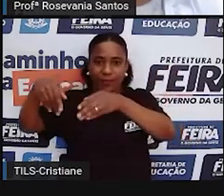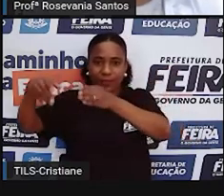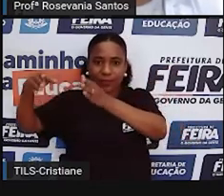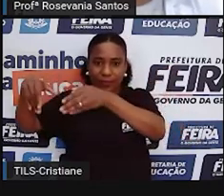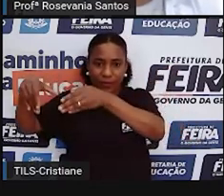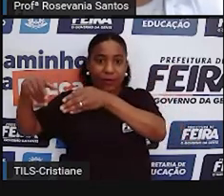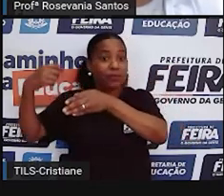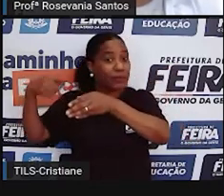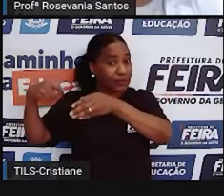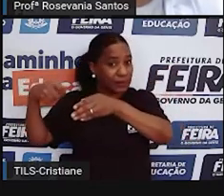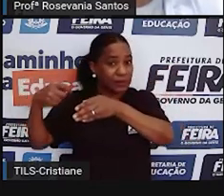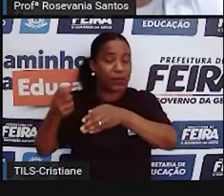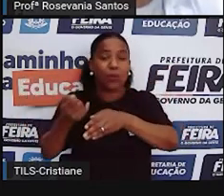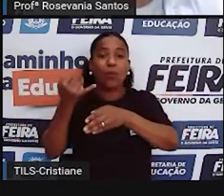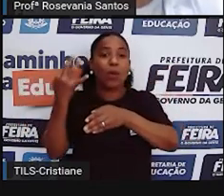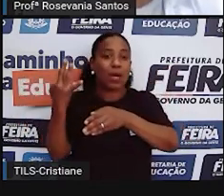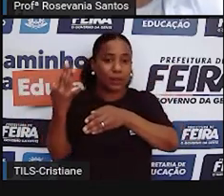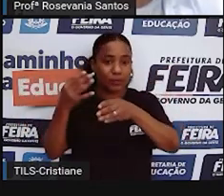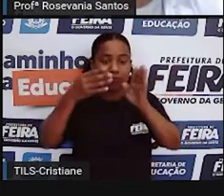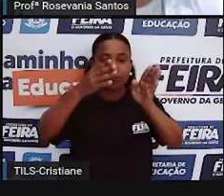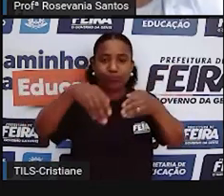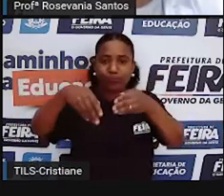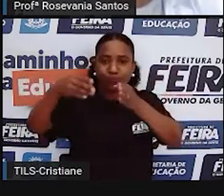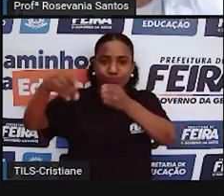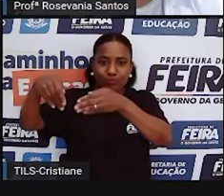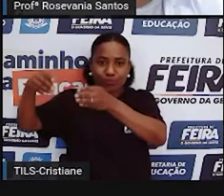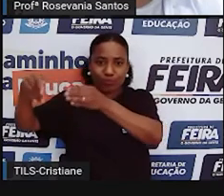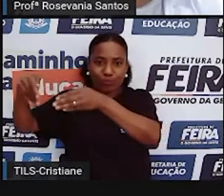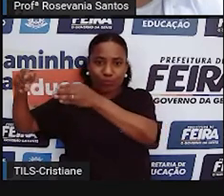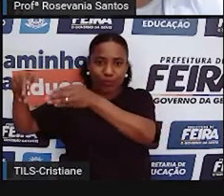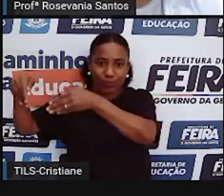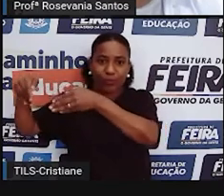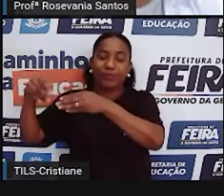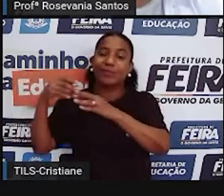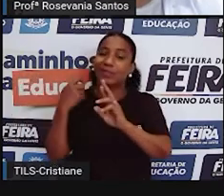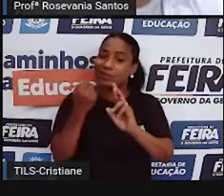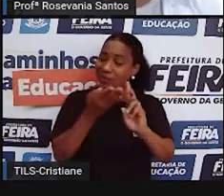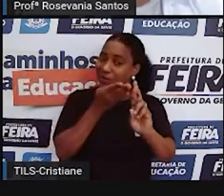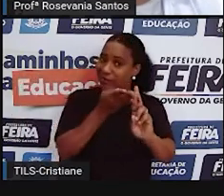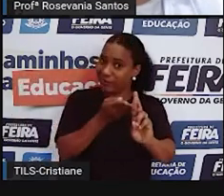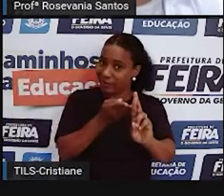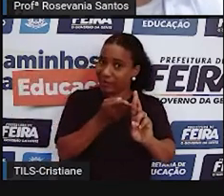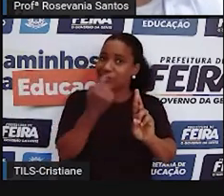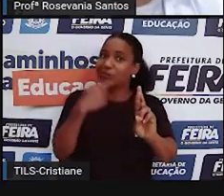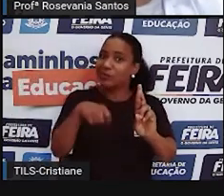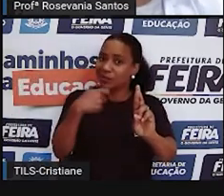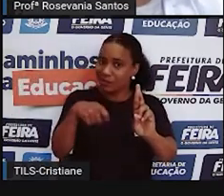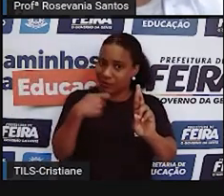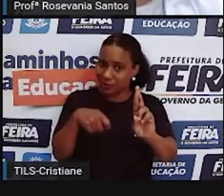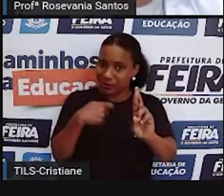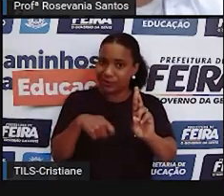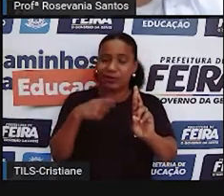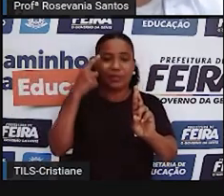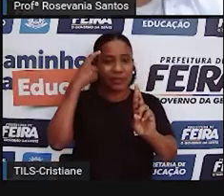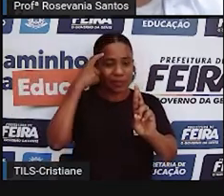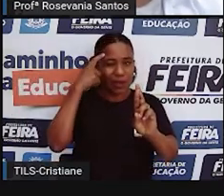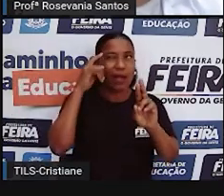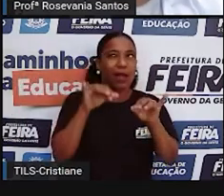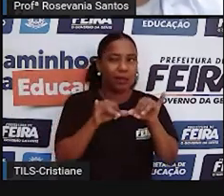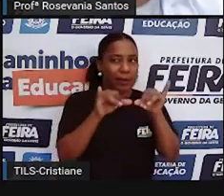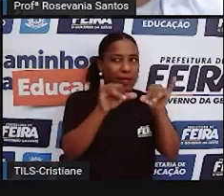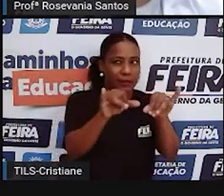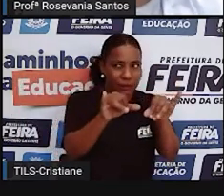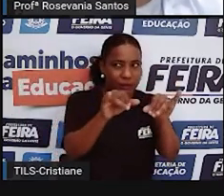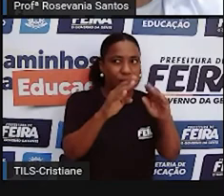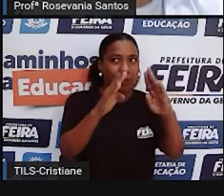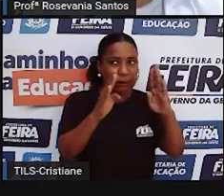referência. Aí, uma boa informação de croquis tem que ter muitos pontos de referência. Tudo que você lembrar, o mercadinho, o